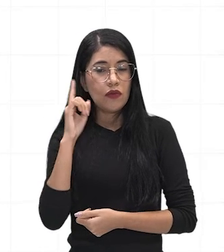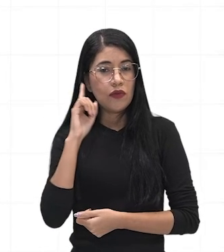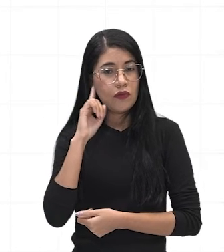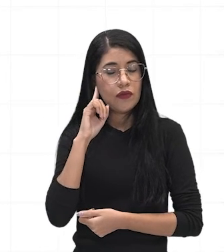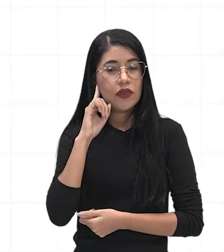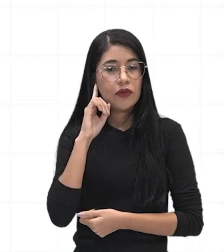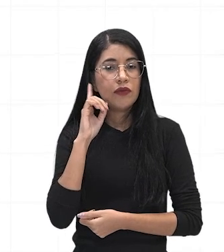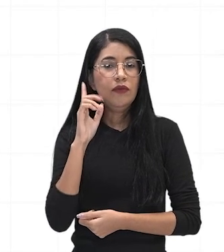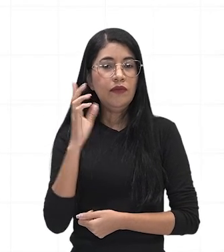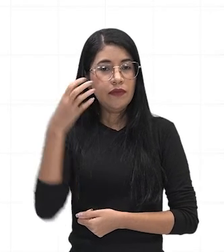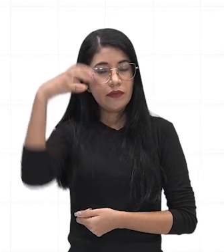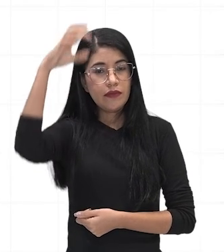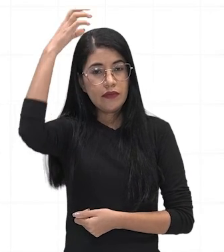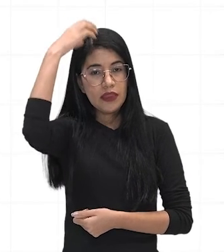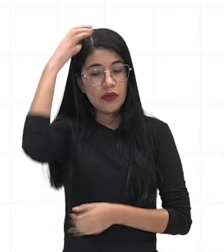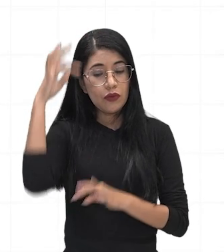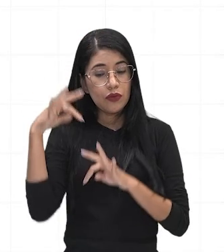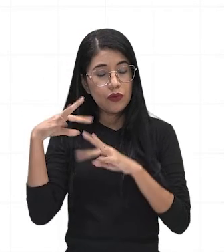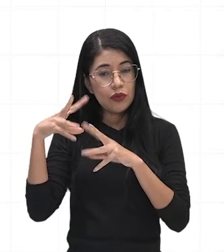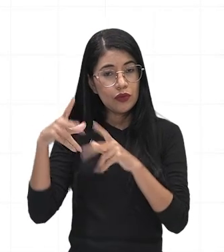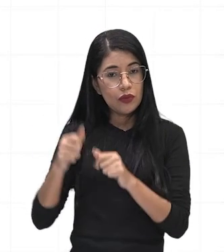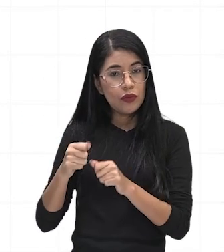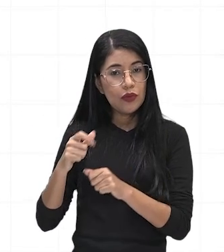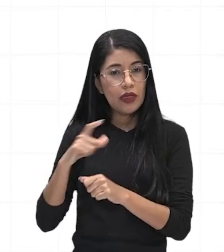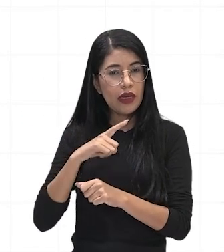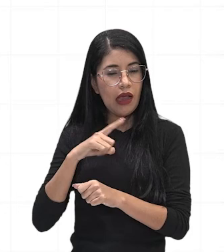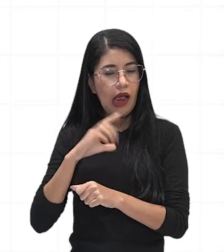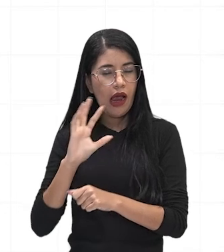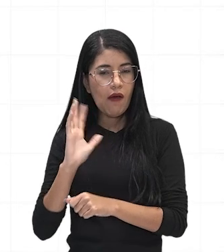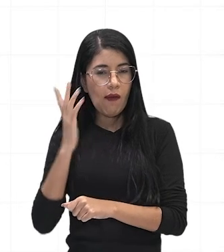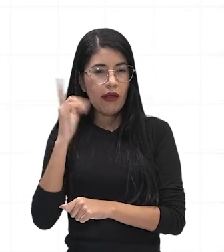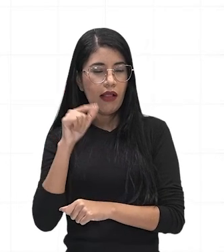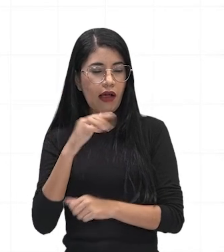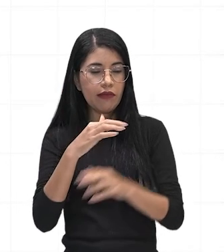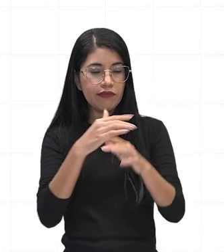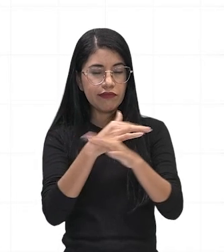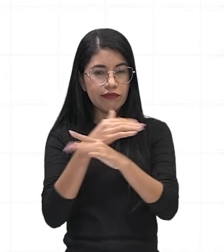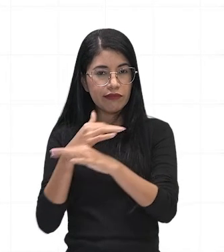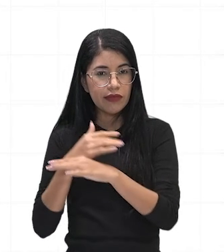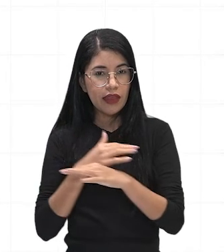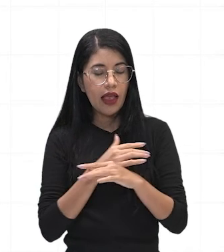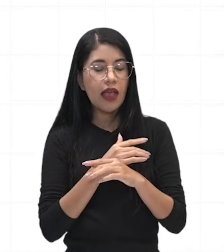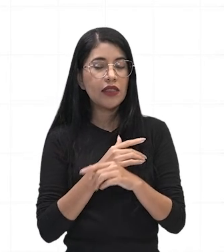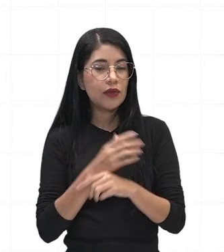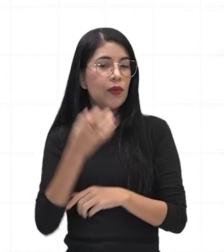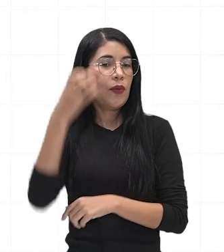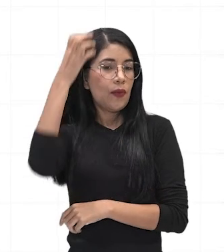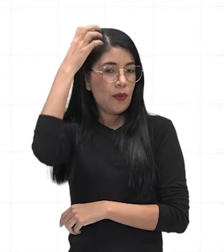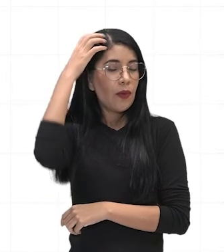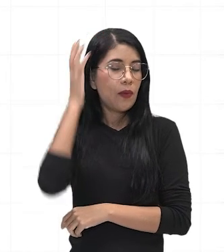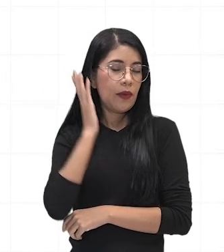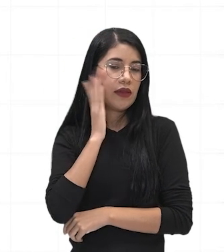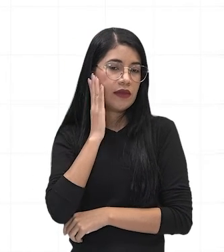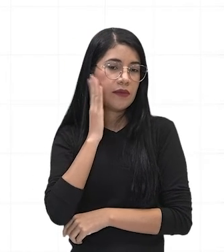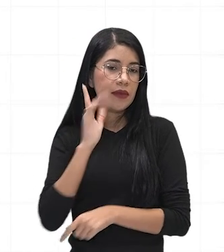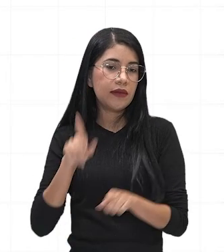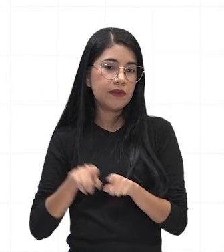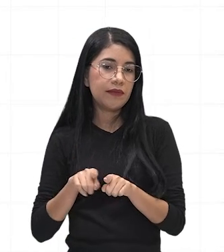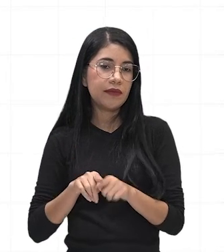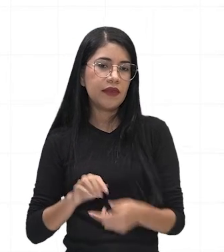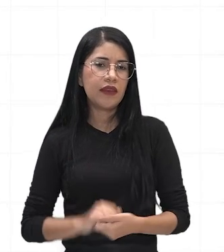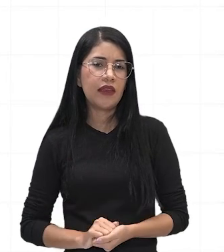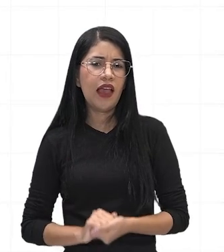rei. Tudo que acontecia numa satrapia, o rei sabia, tá? Ah, professora, mas ele